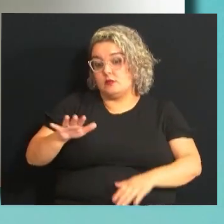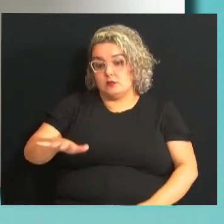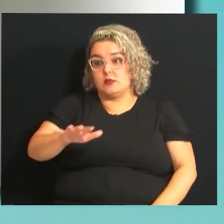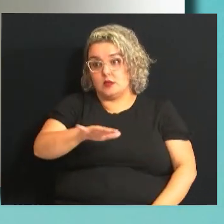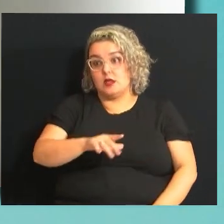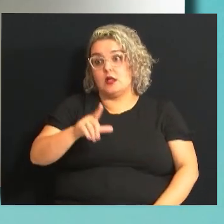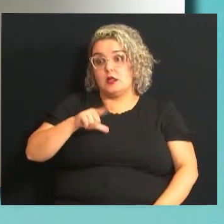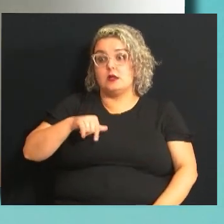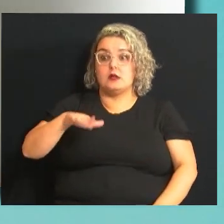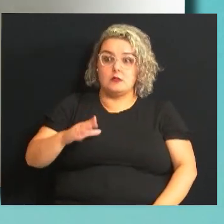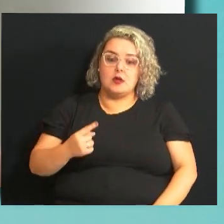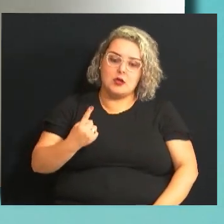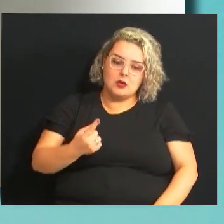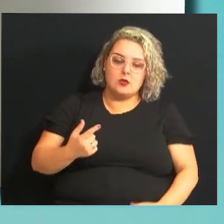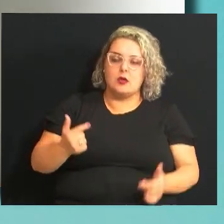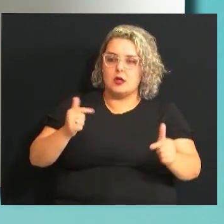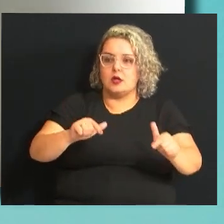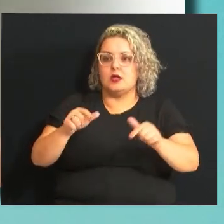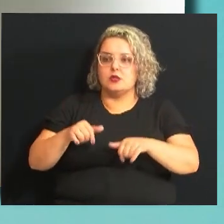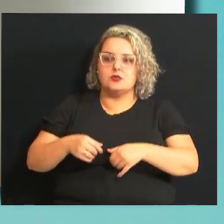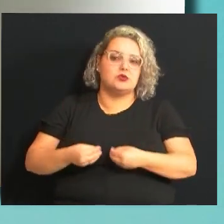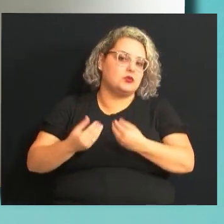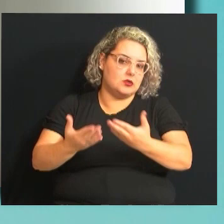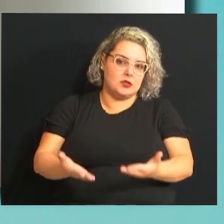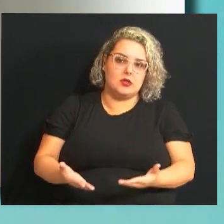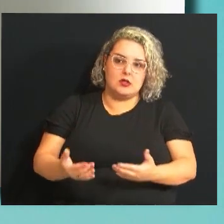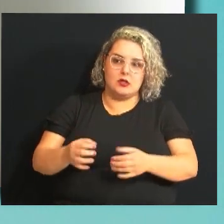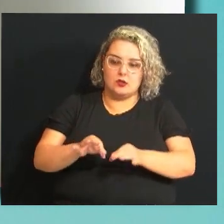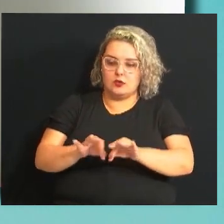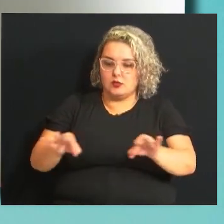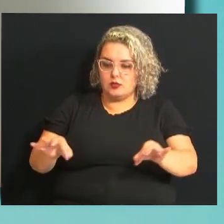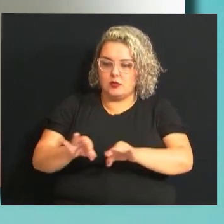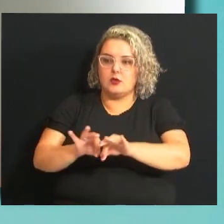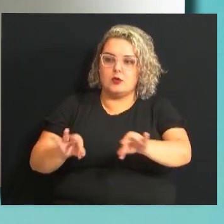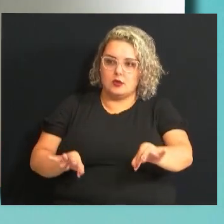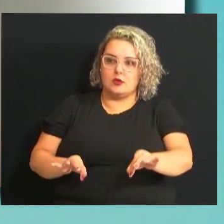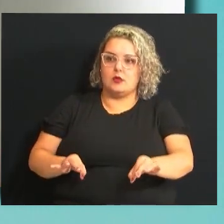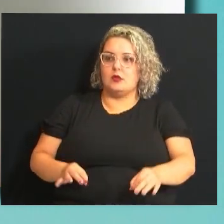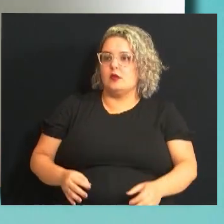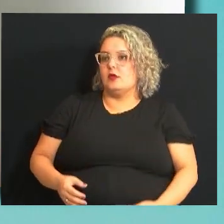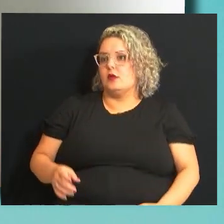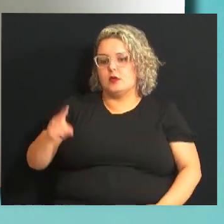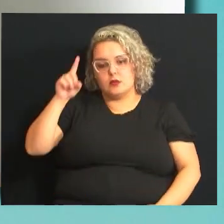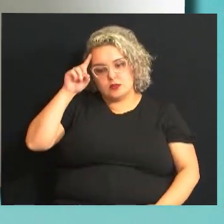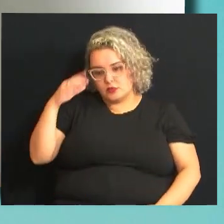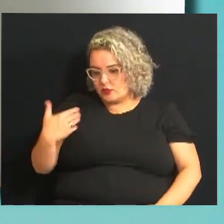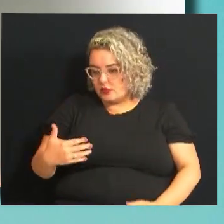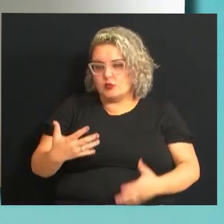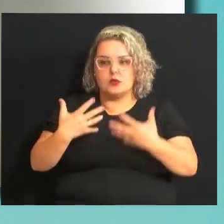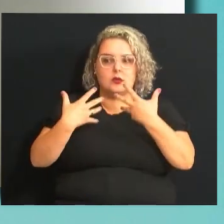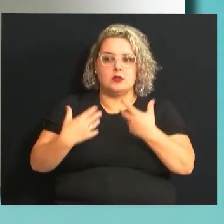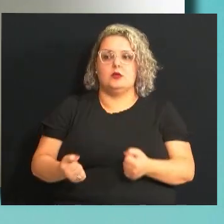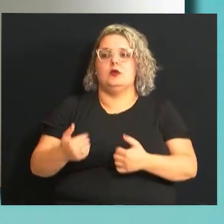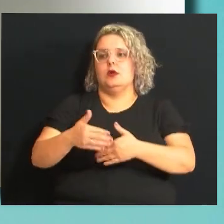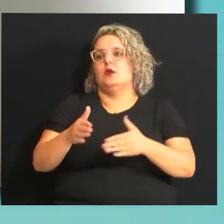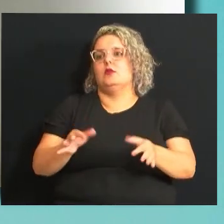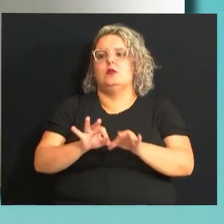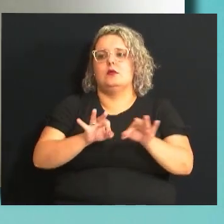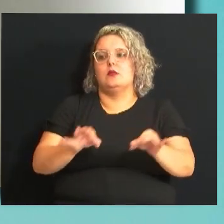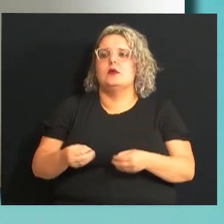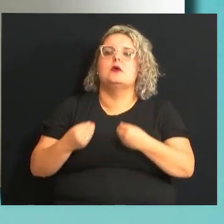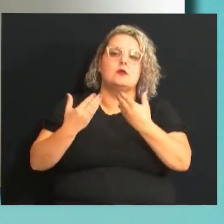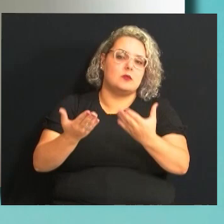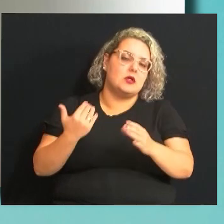escolher quando que você quer receber essa cesta, porque dependendo da região que você está, tem mais de uma janela de entrega. E você escolhe o tamanho da cesta